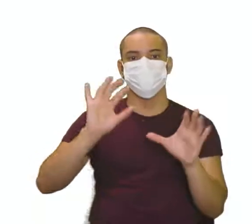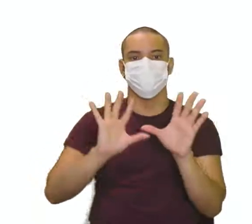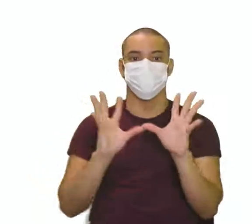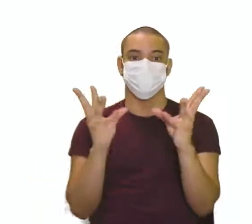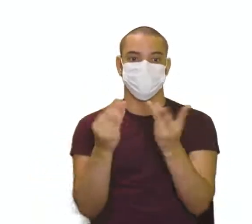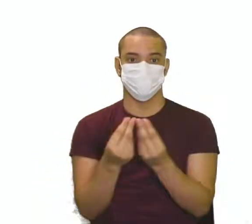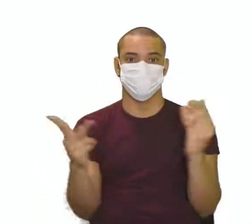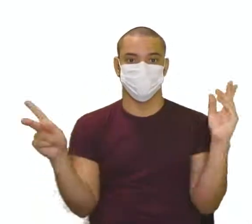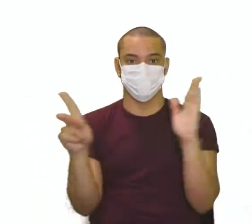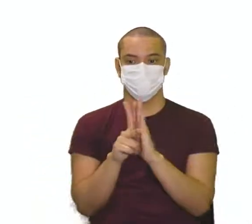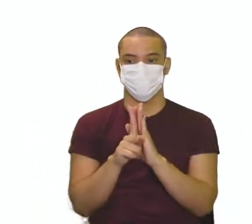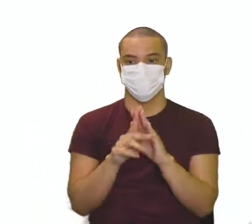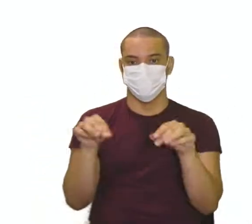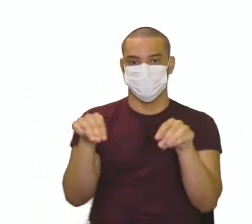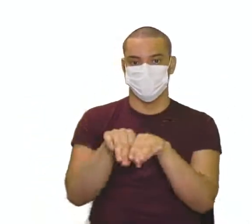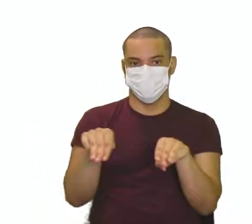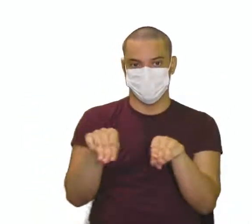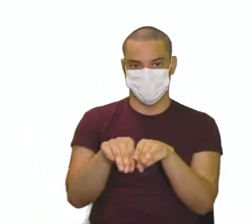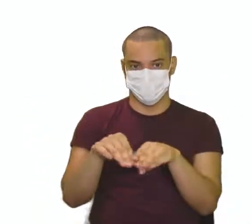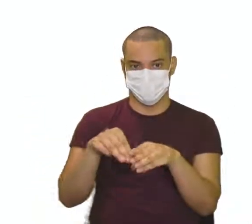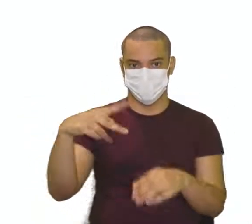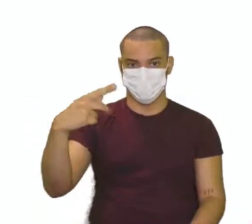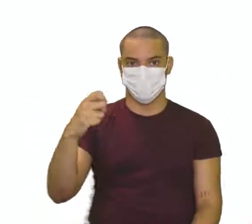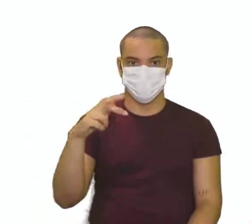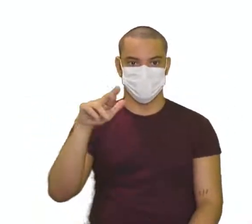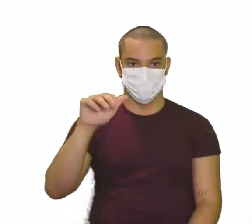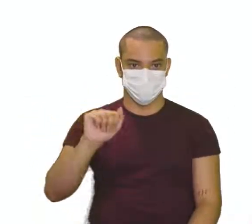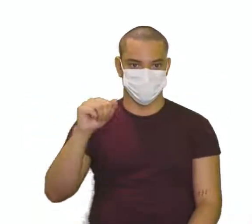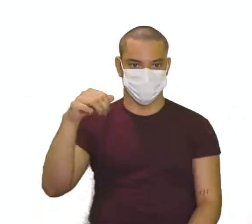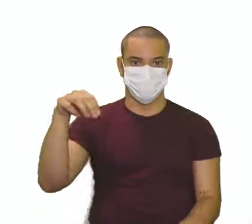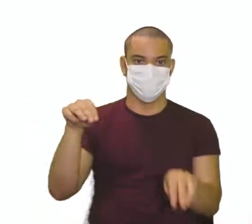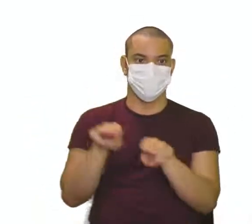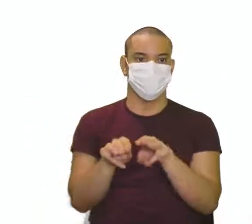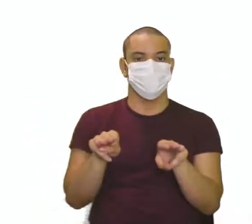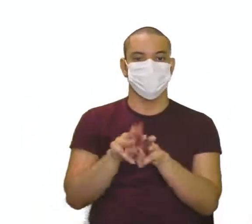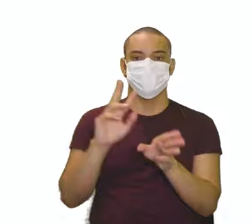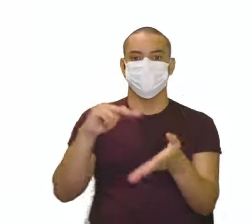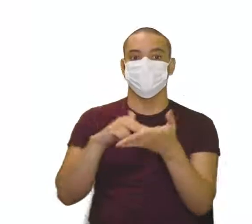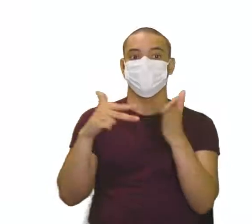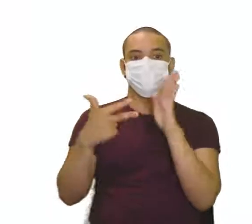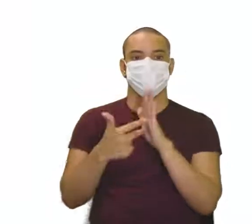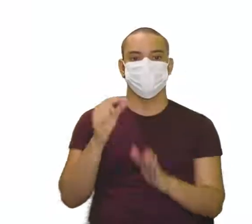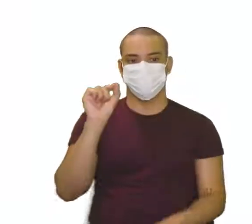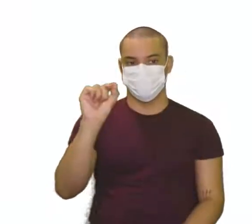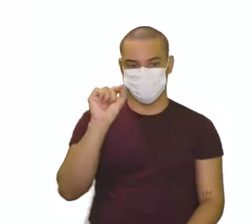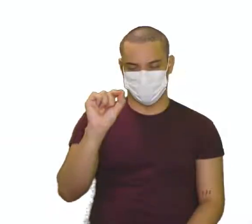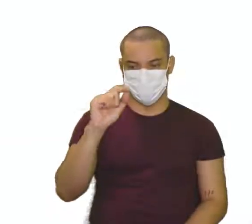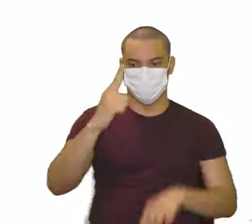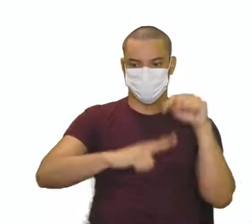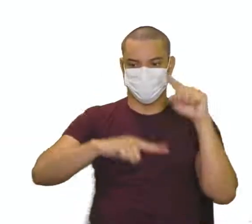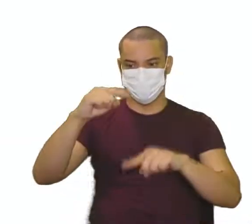substâncias paramagnéticas, né? Nas substâncias paramagnéticas, são materiais que